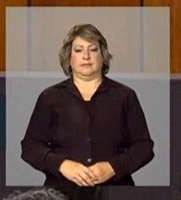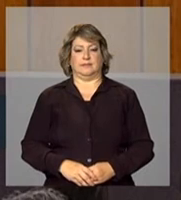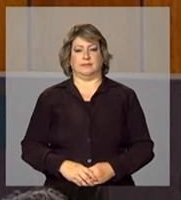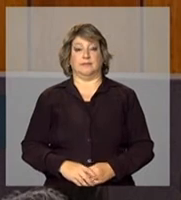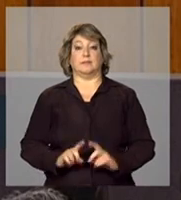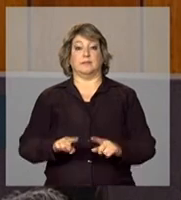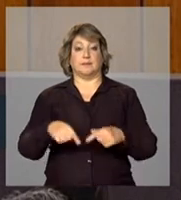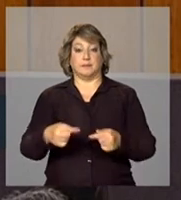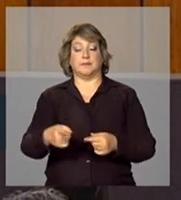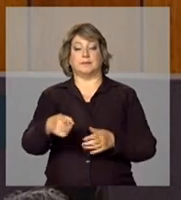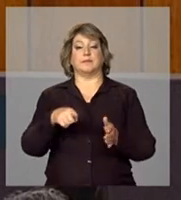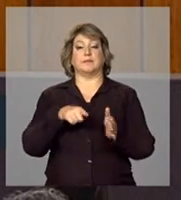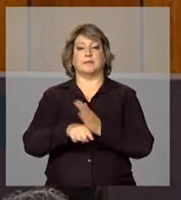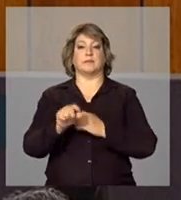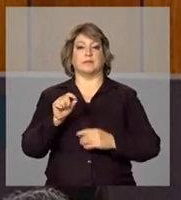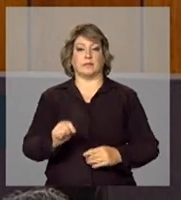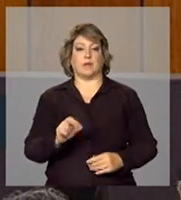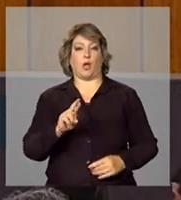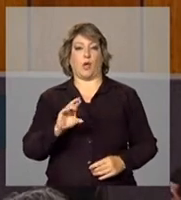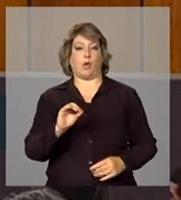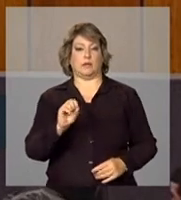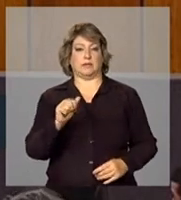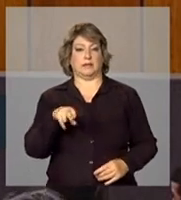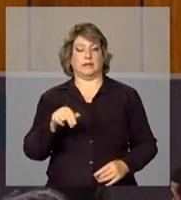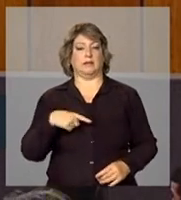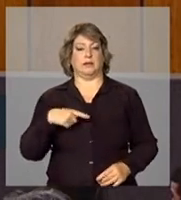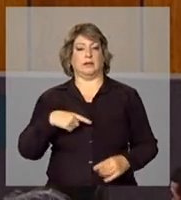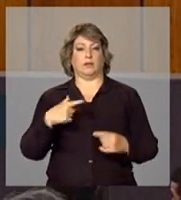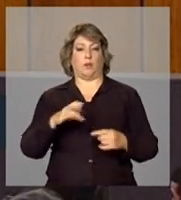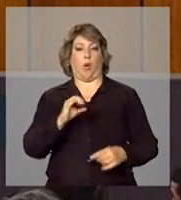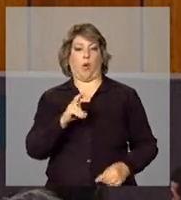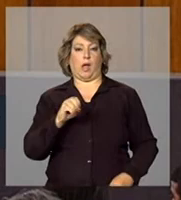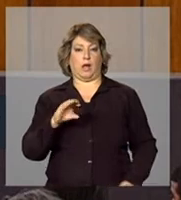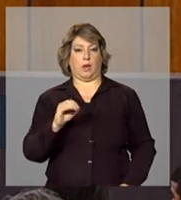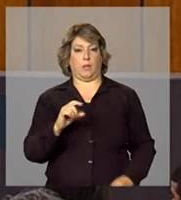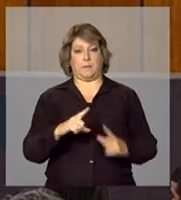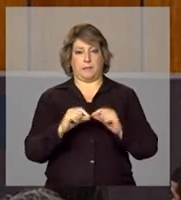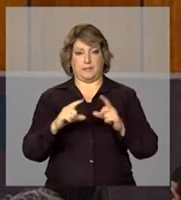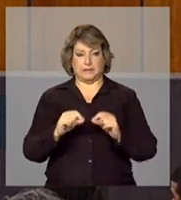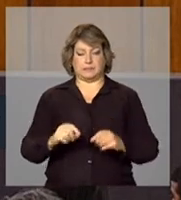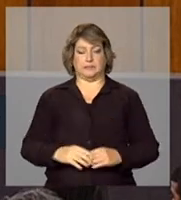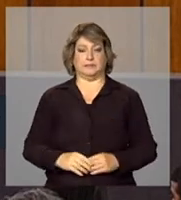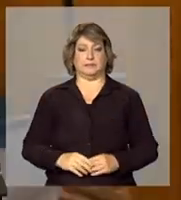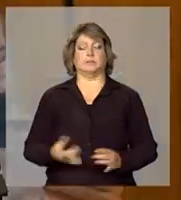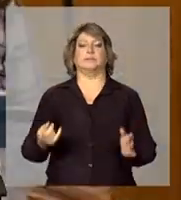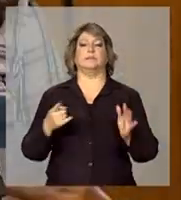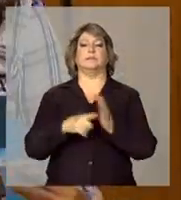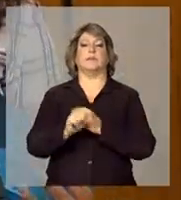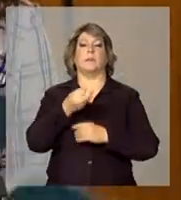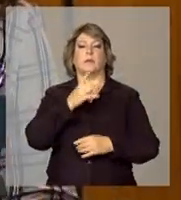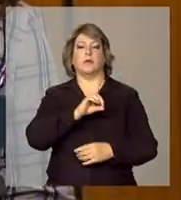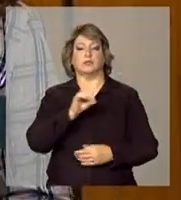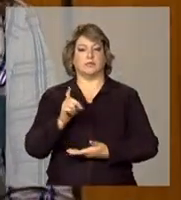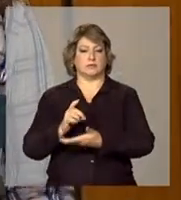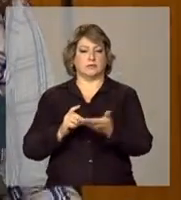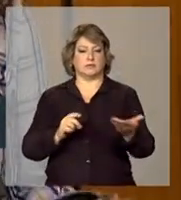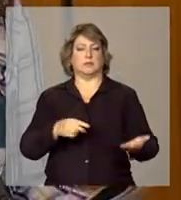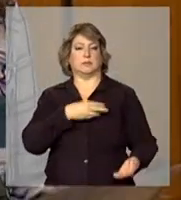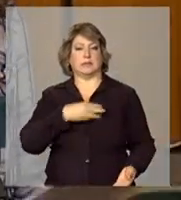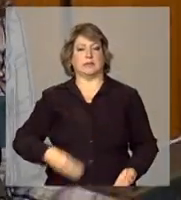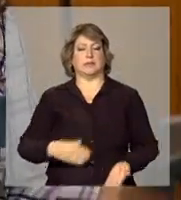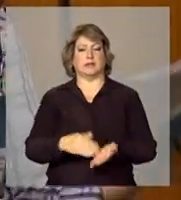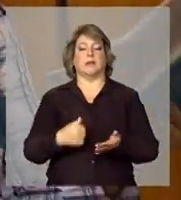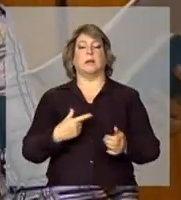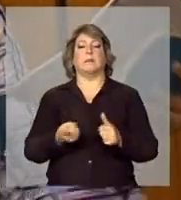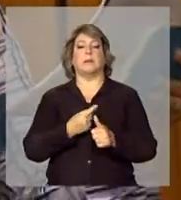a próxima pergunta Rosana resto do Correio Braziliense Oi bom dia ministros e secretários e em